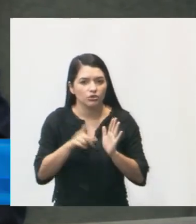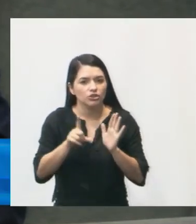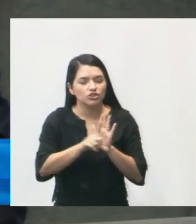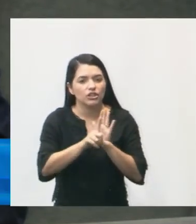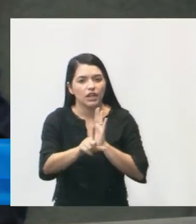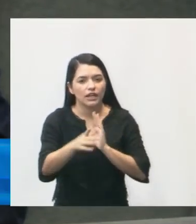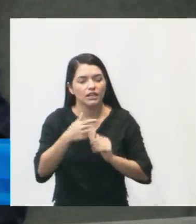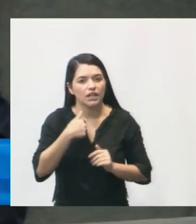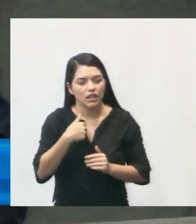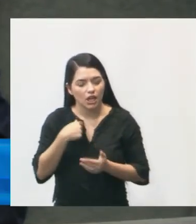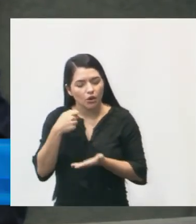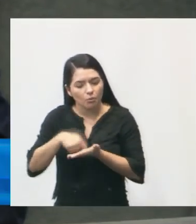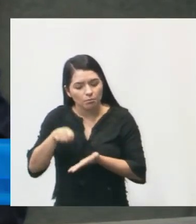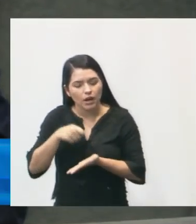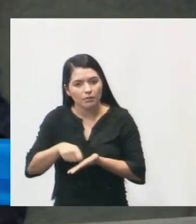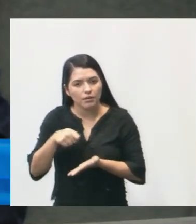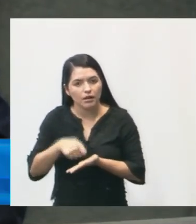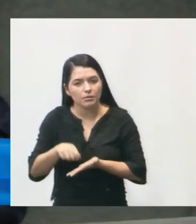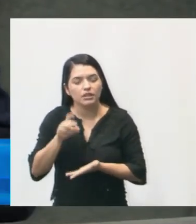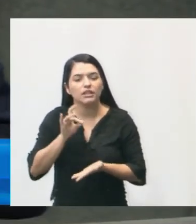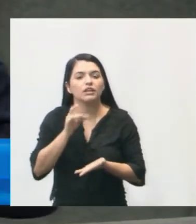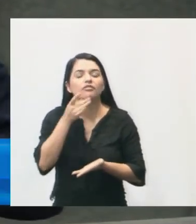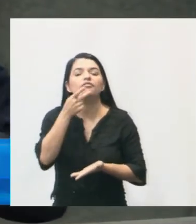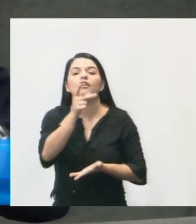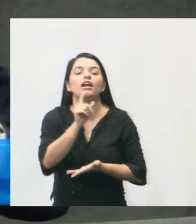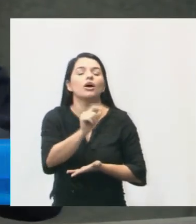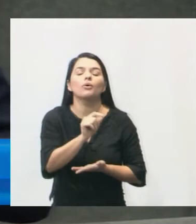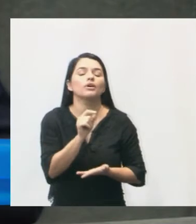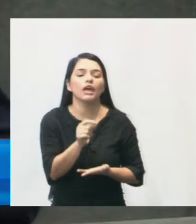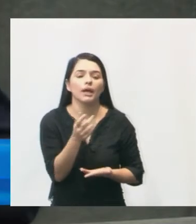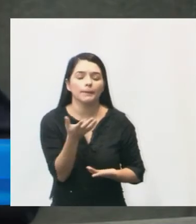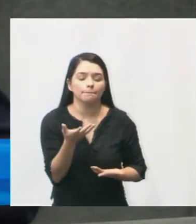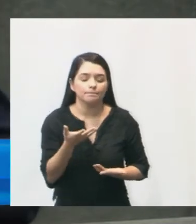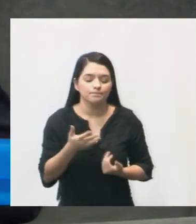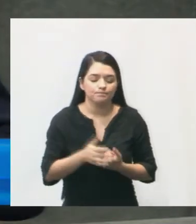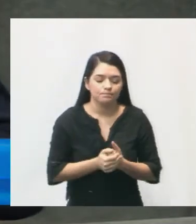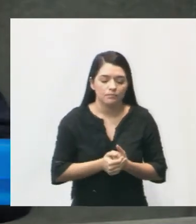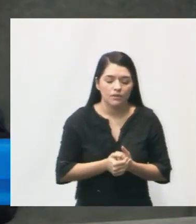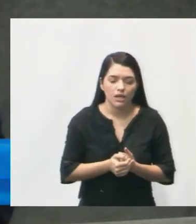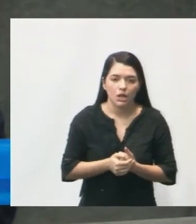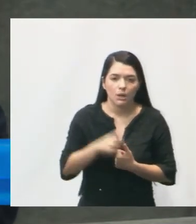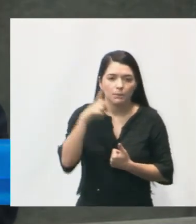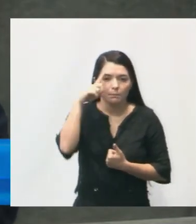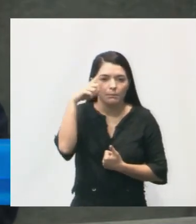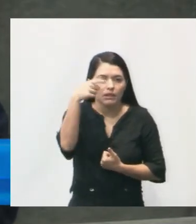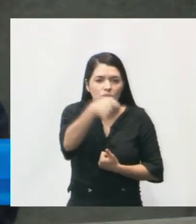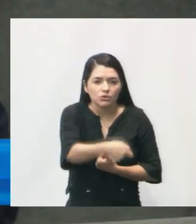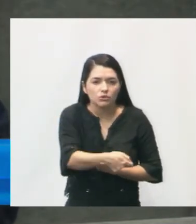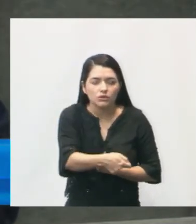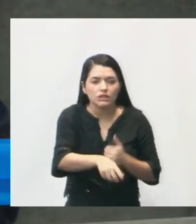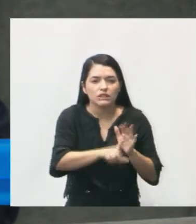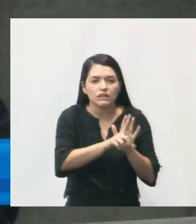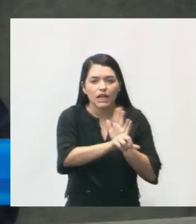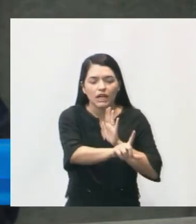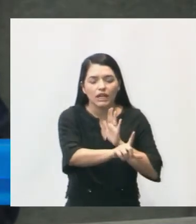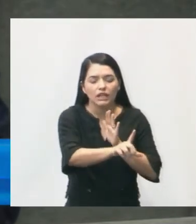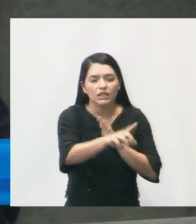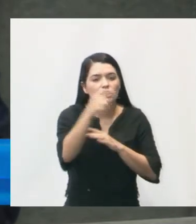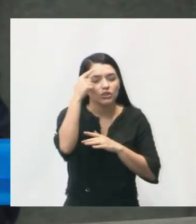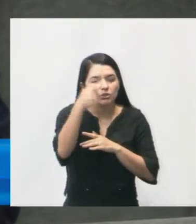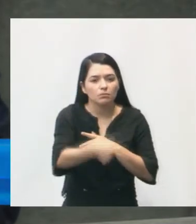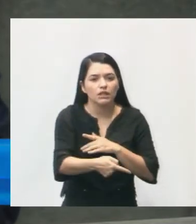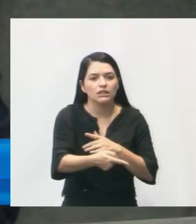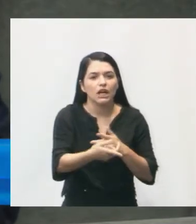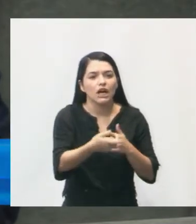autoria visando estabelecer um comando legal que obrigue a prefeitura